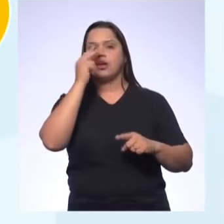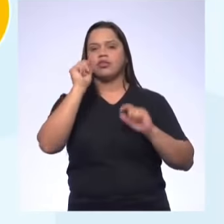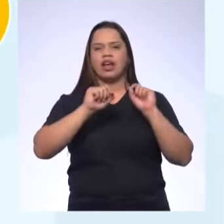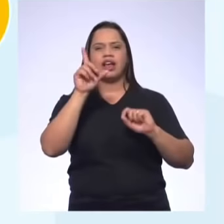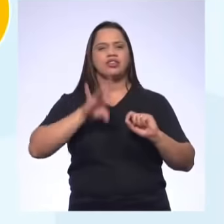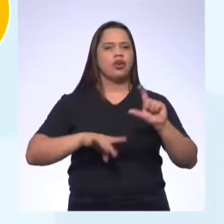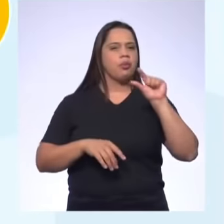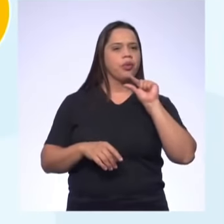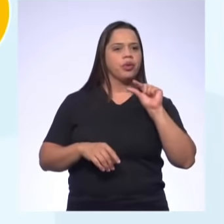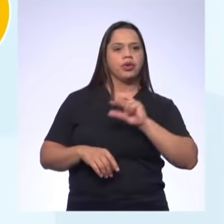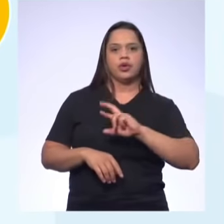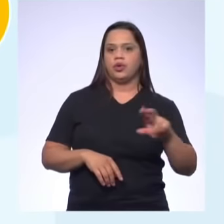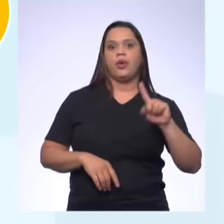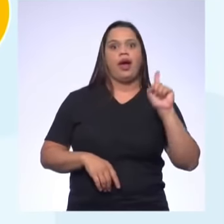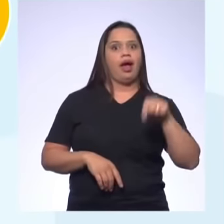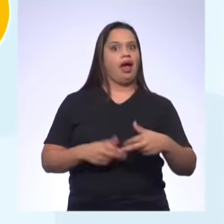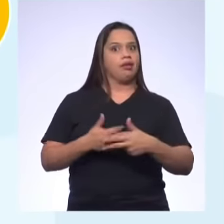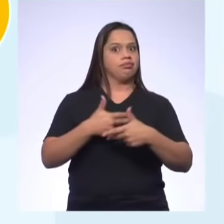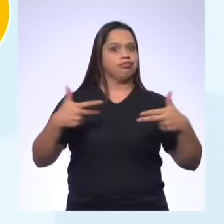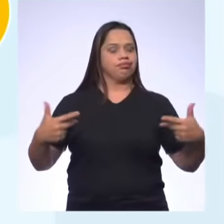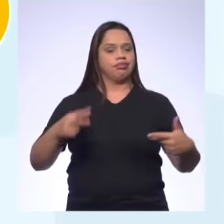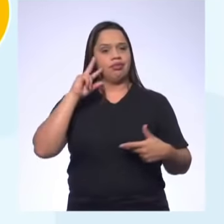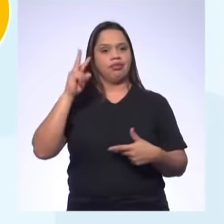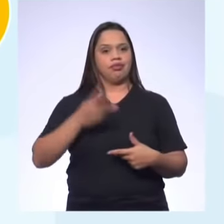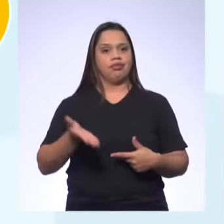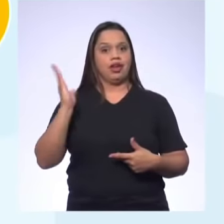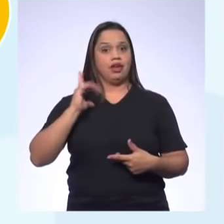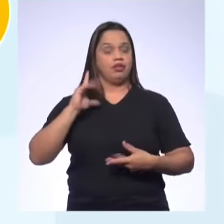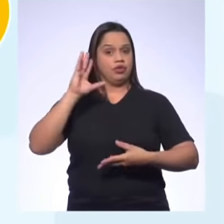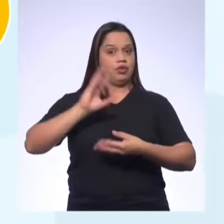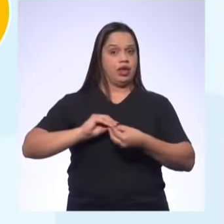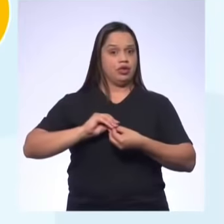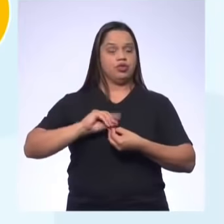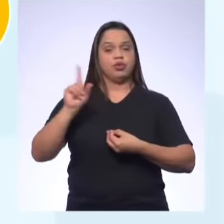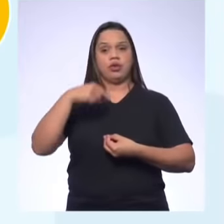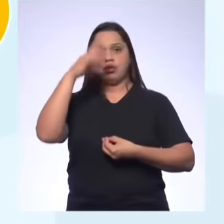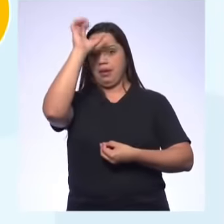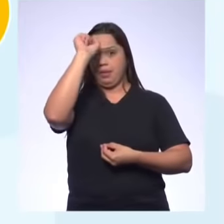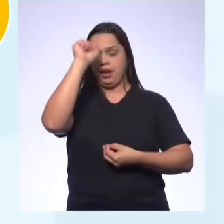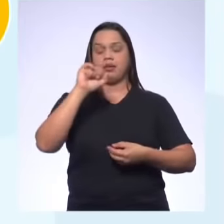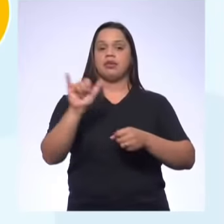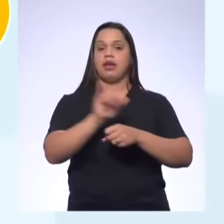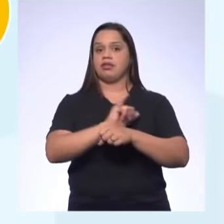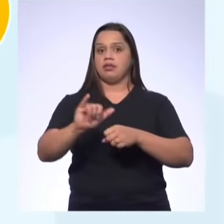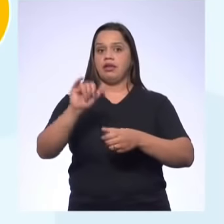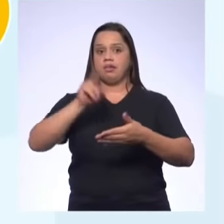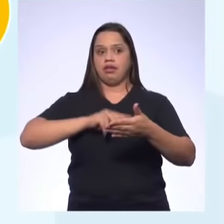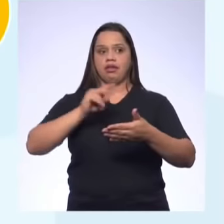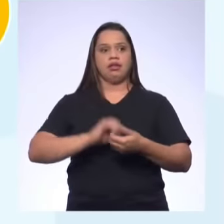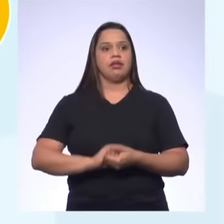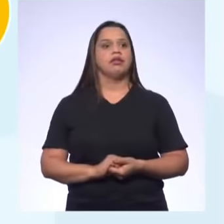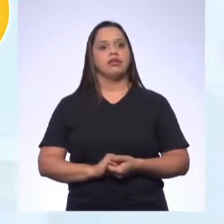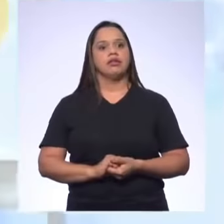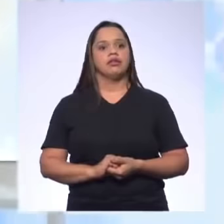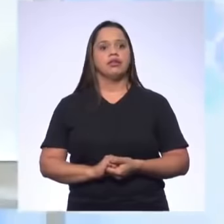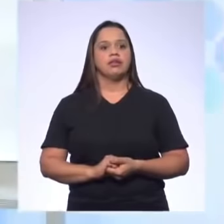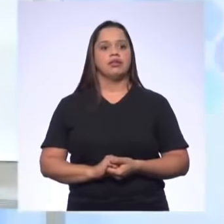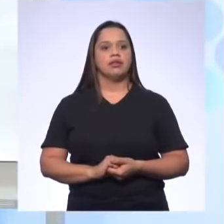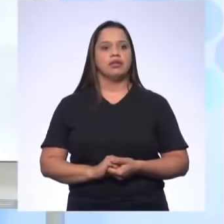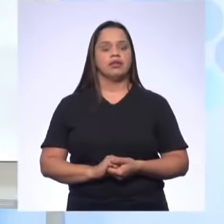pouquinho, né, Ed? Não, muita coisa, né, Antônio? Olha lá, aqui eu fiz um resuminho do que nós aprendemos das estratégias. O scanning.